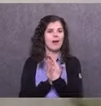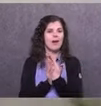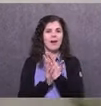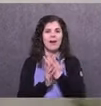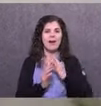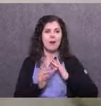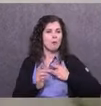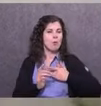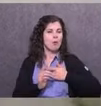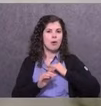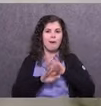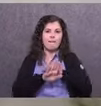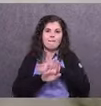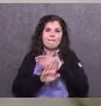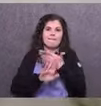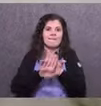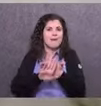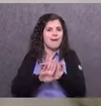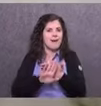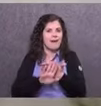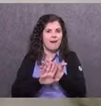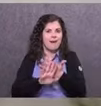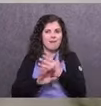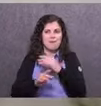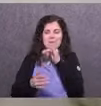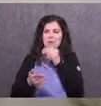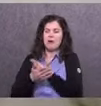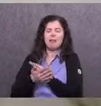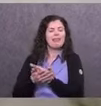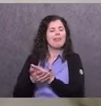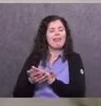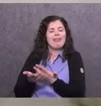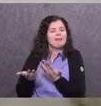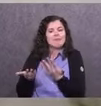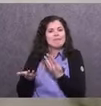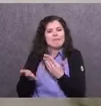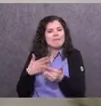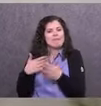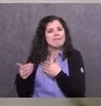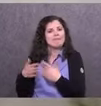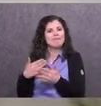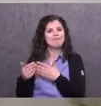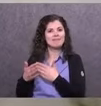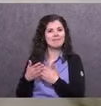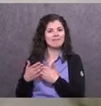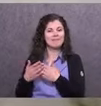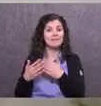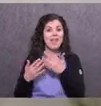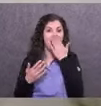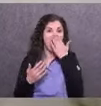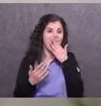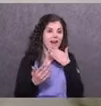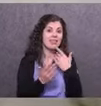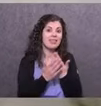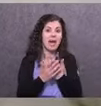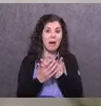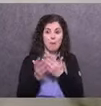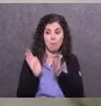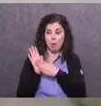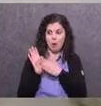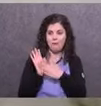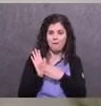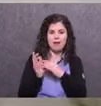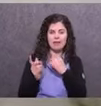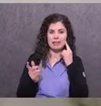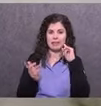e a morte, que faz surgir vida nova no meio da provação.